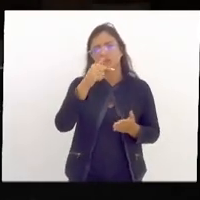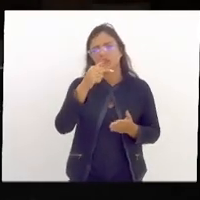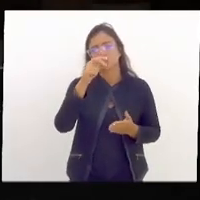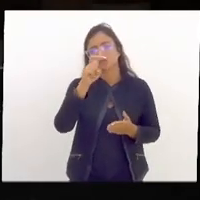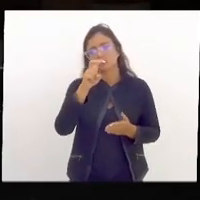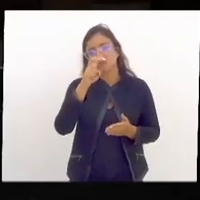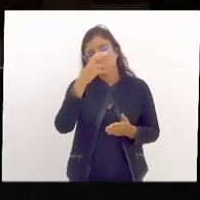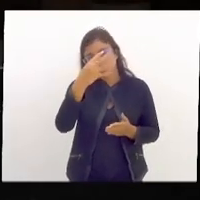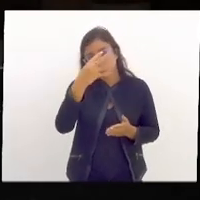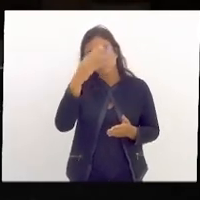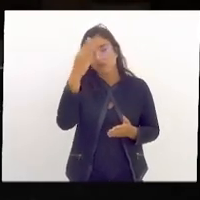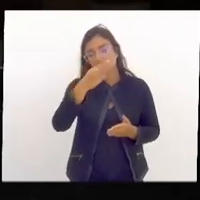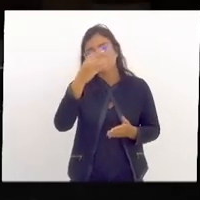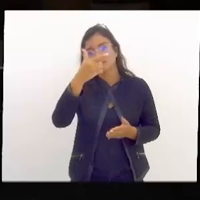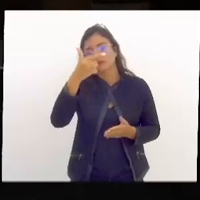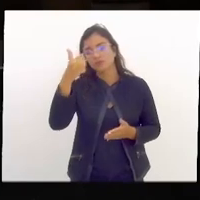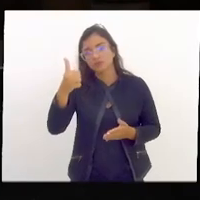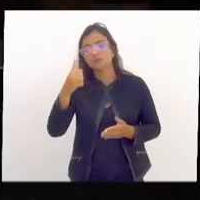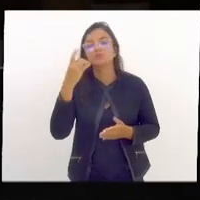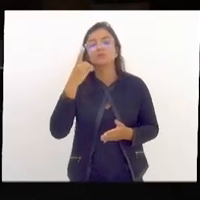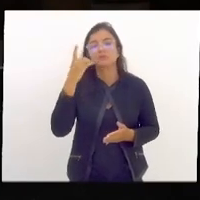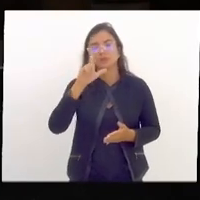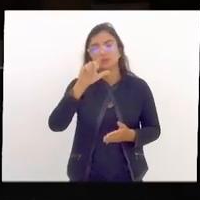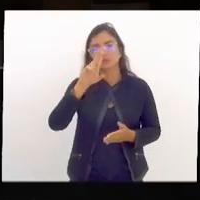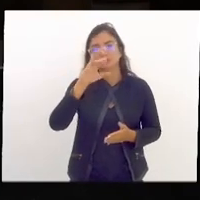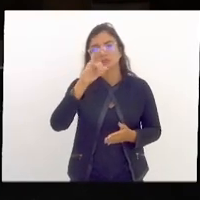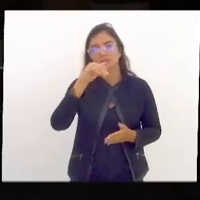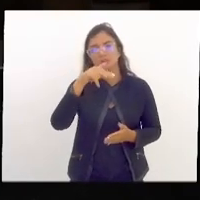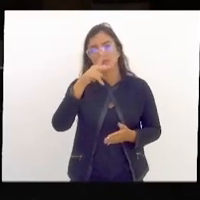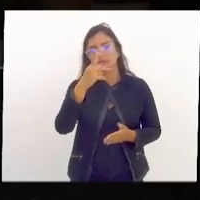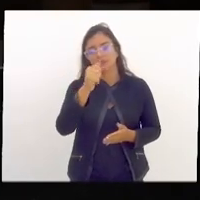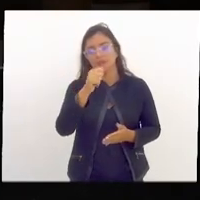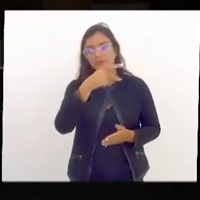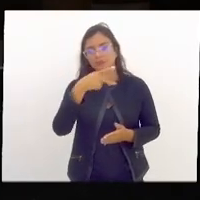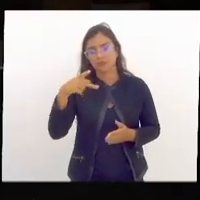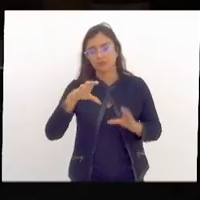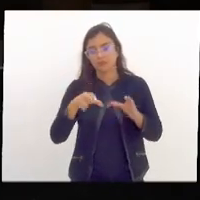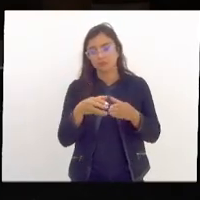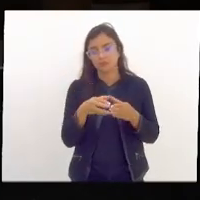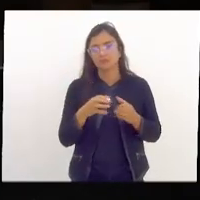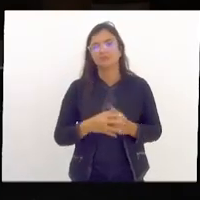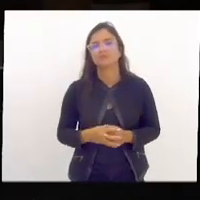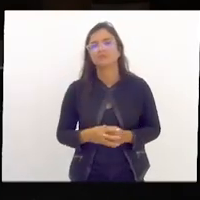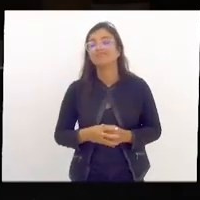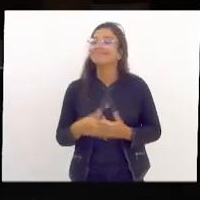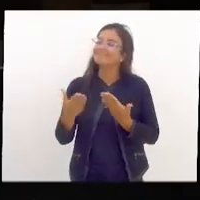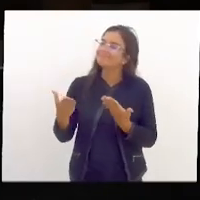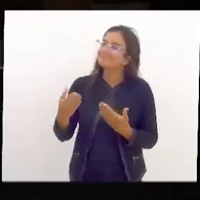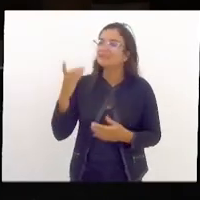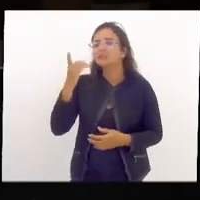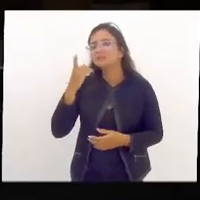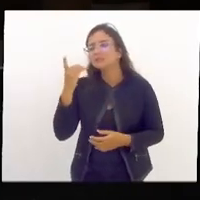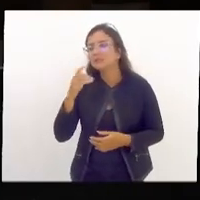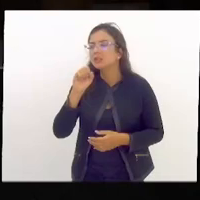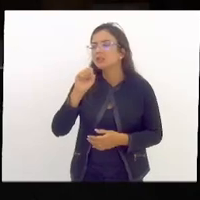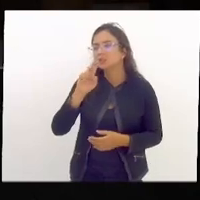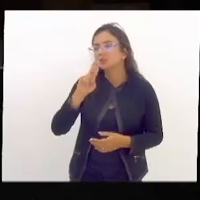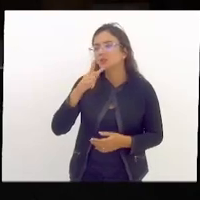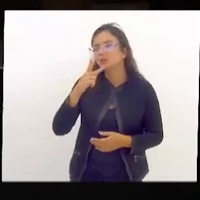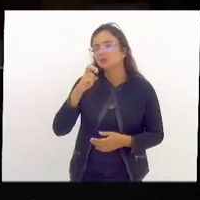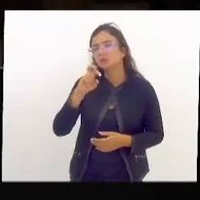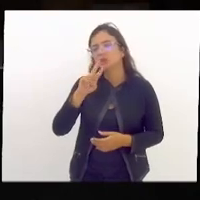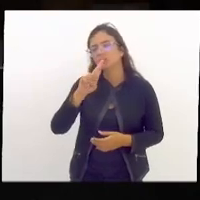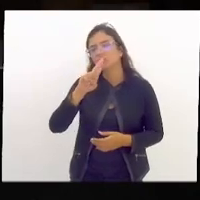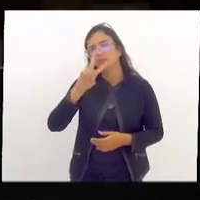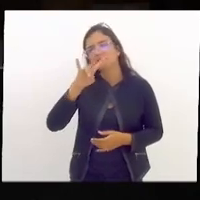574/2021, da deputada Lucinha, presidente da comissão. Excelentíssima senhora deputada, a Supervia Concessionária de Transporte